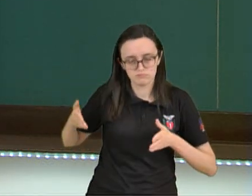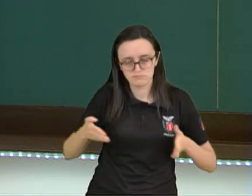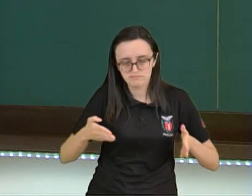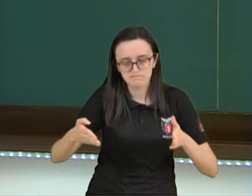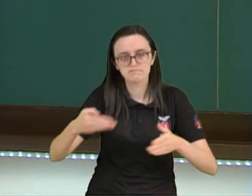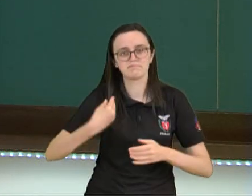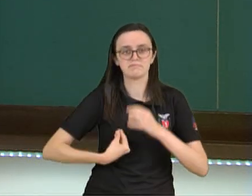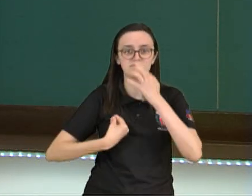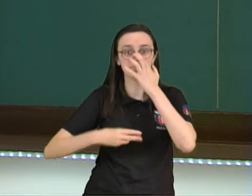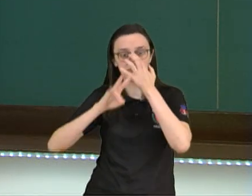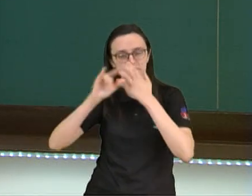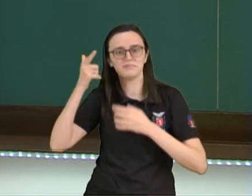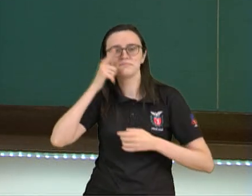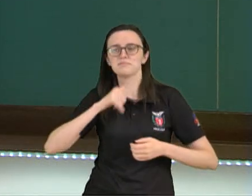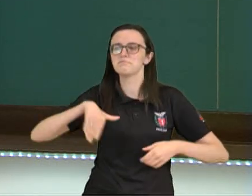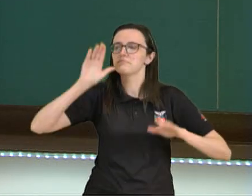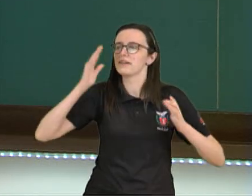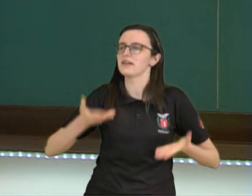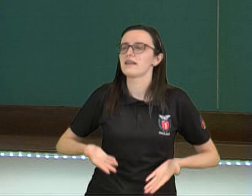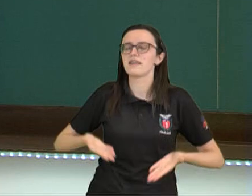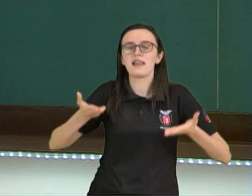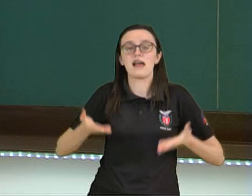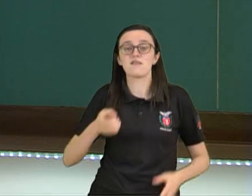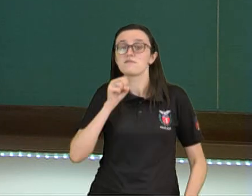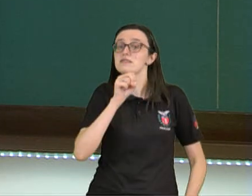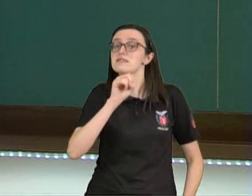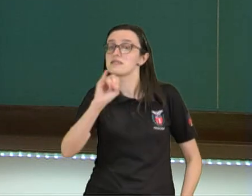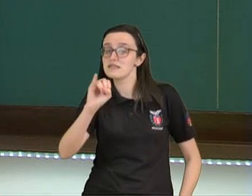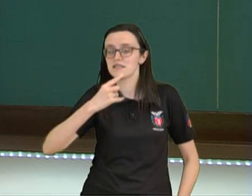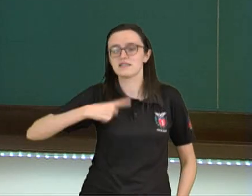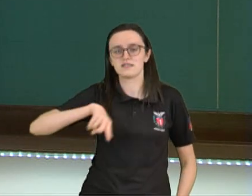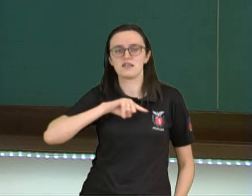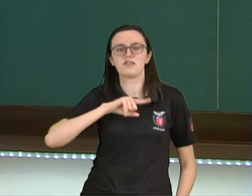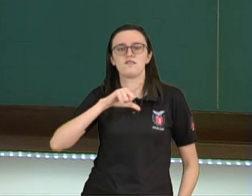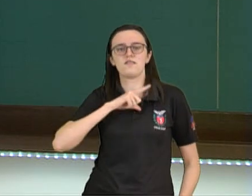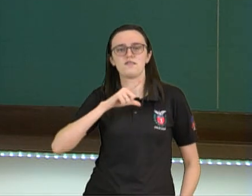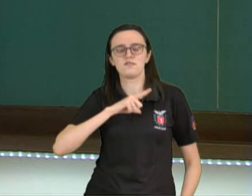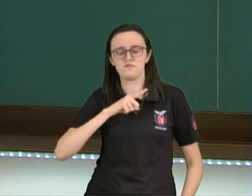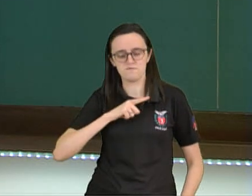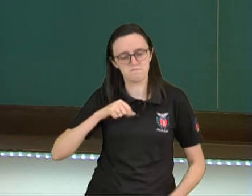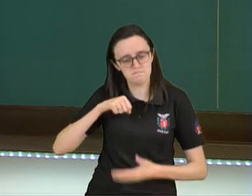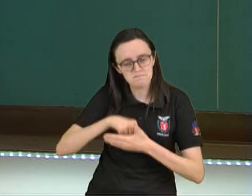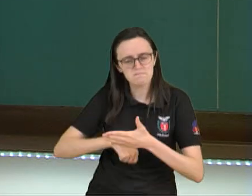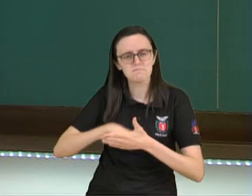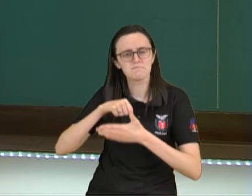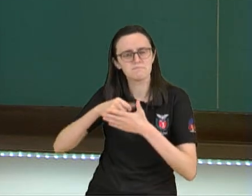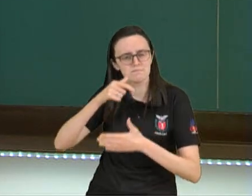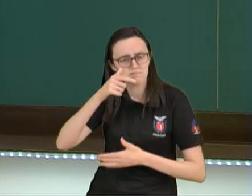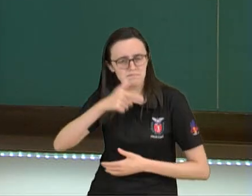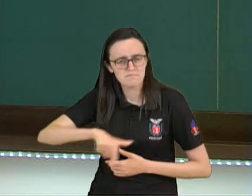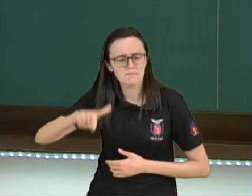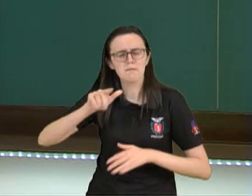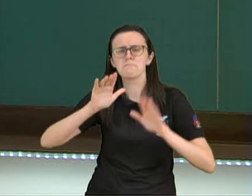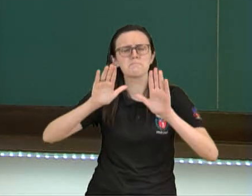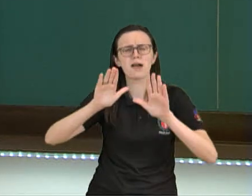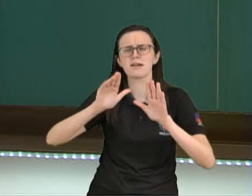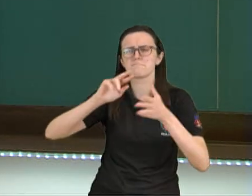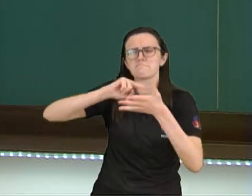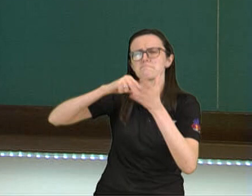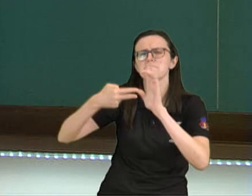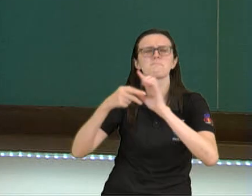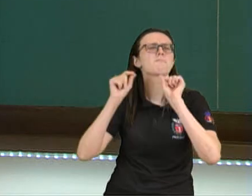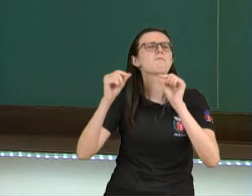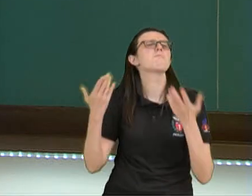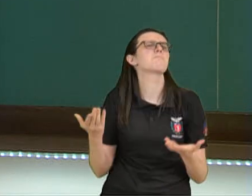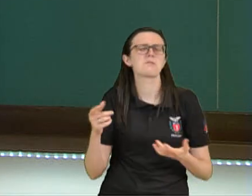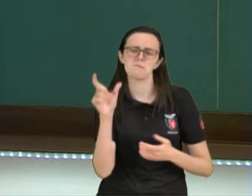nossa vida com mais leveza, se tivermos resiliência, ok? Professora, mas o que é esse negócio